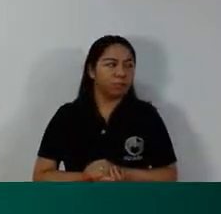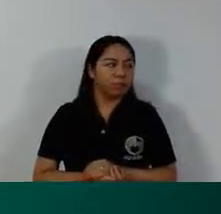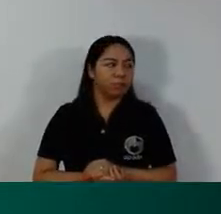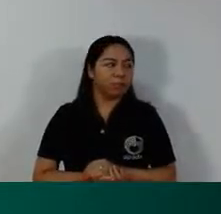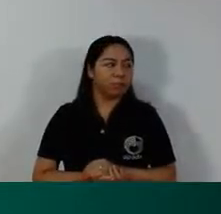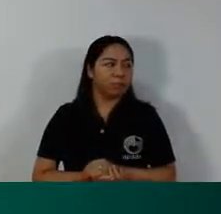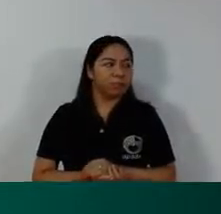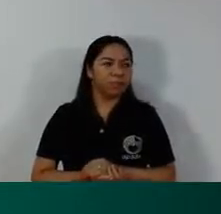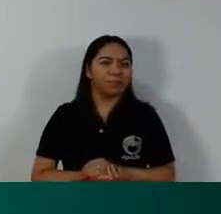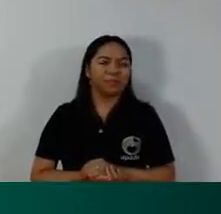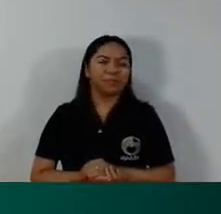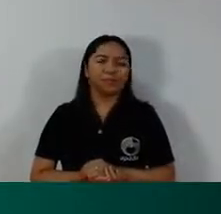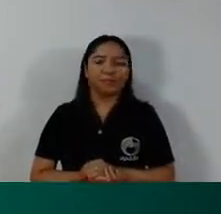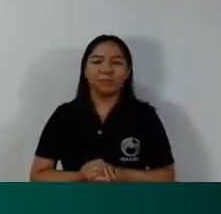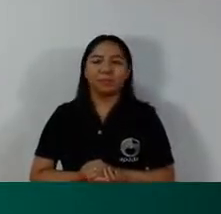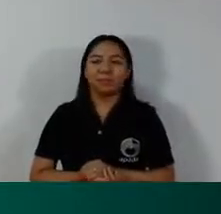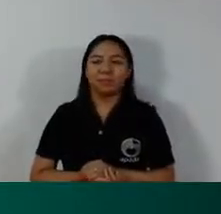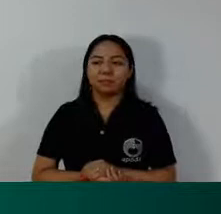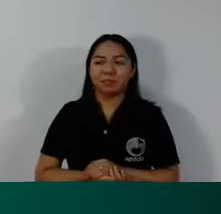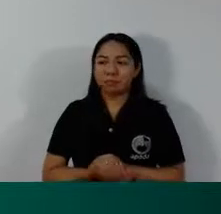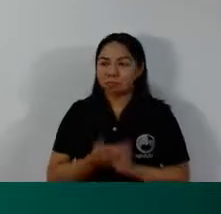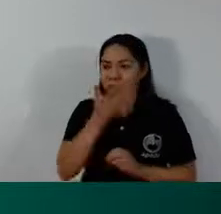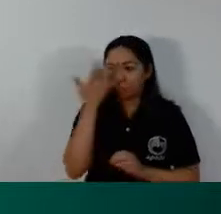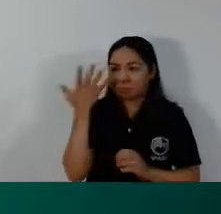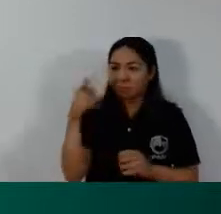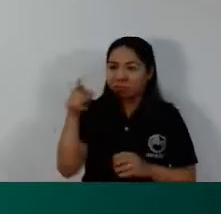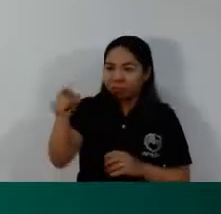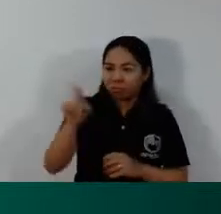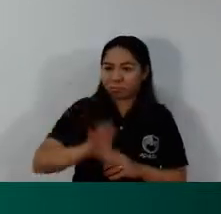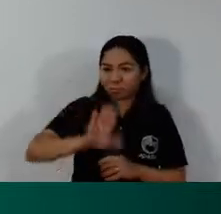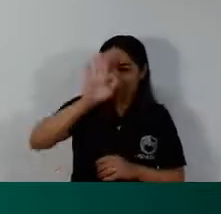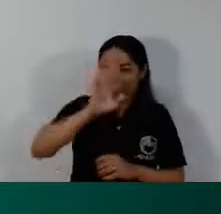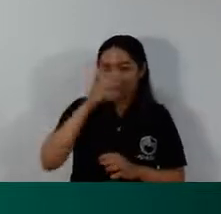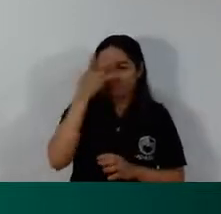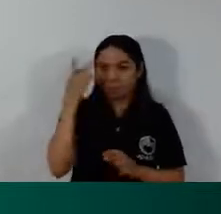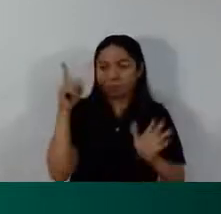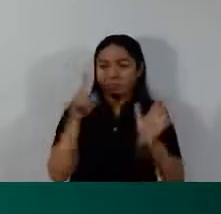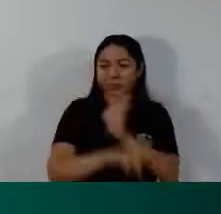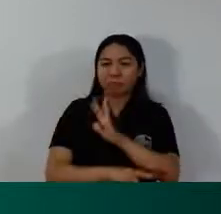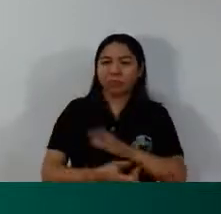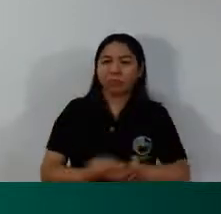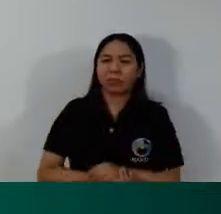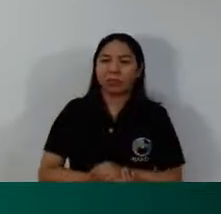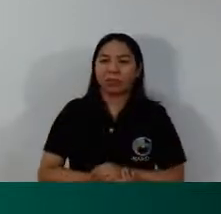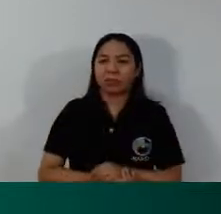falo com ninguém assim ó